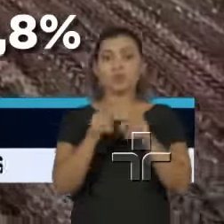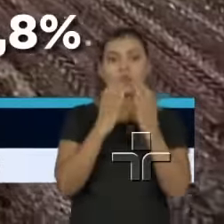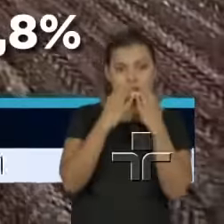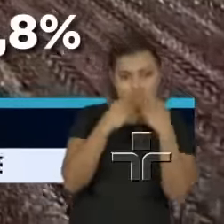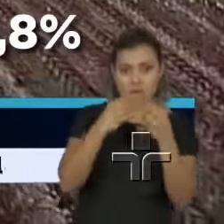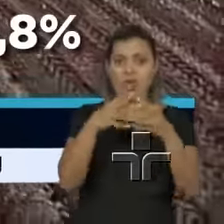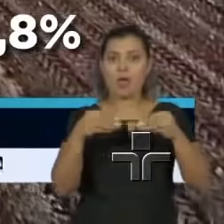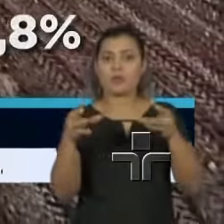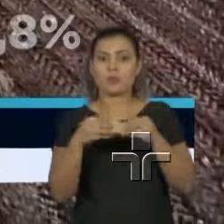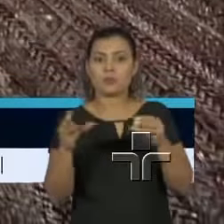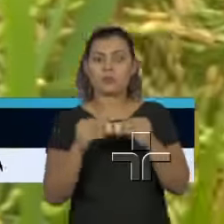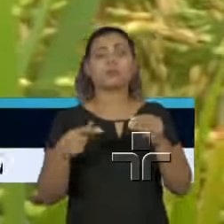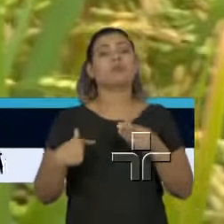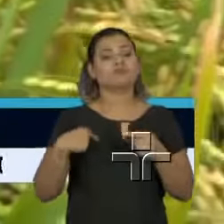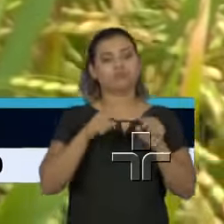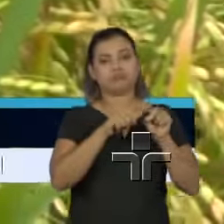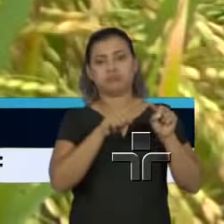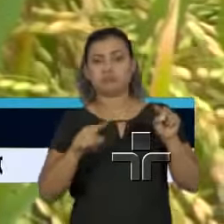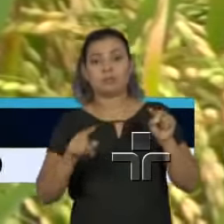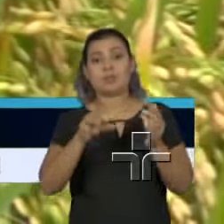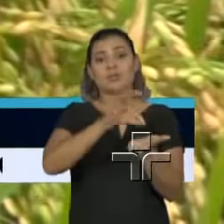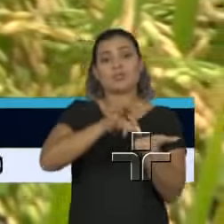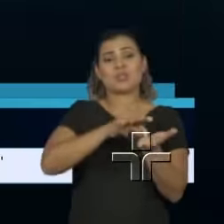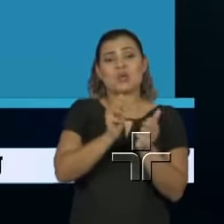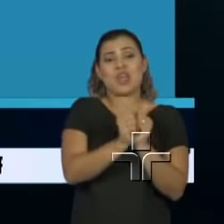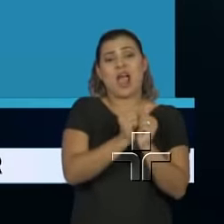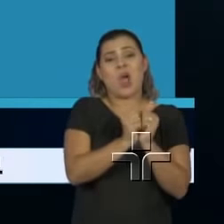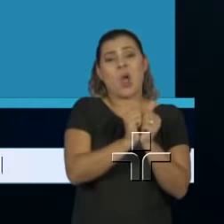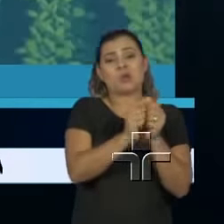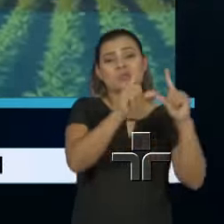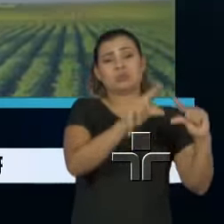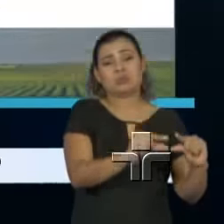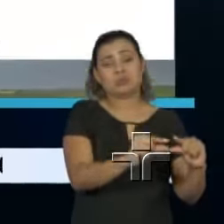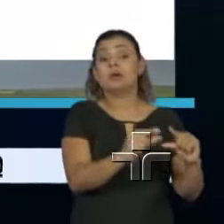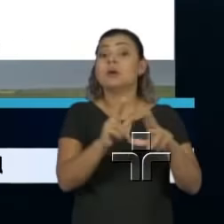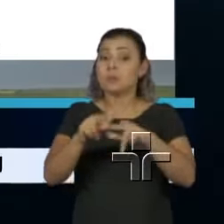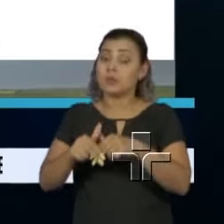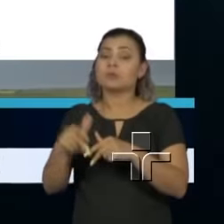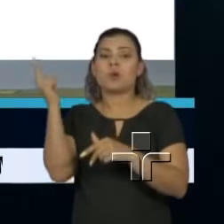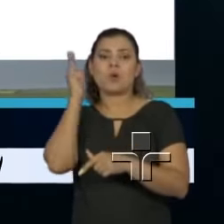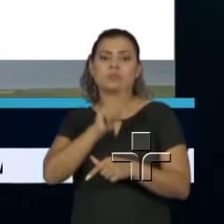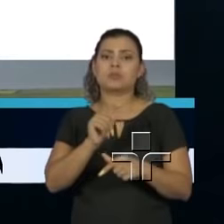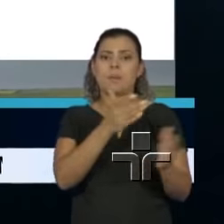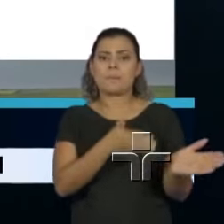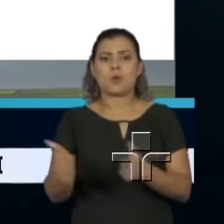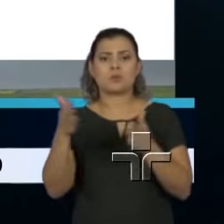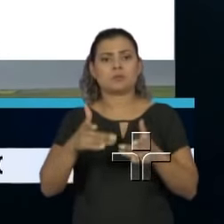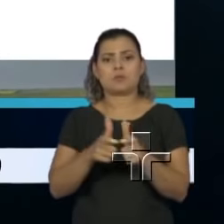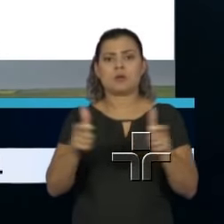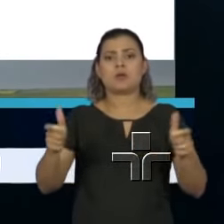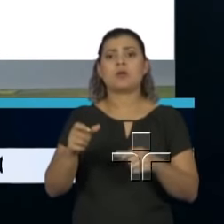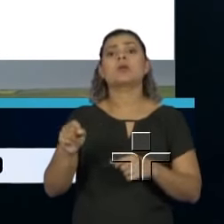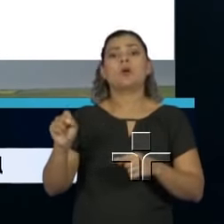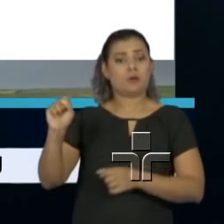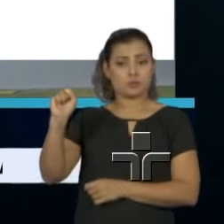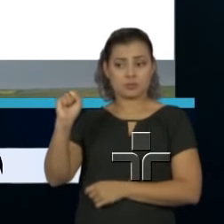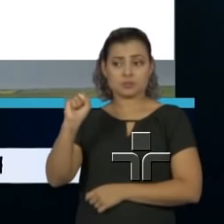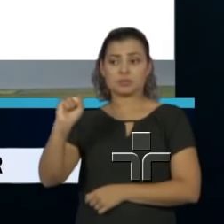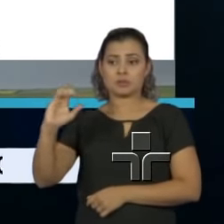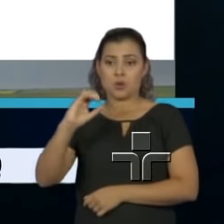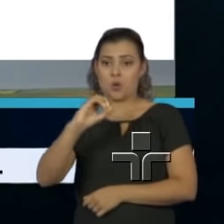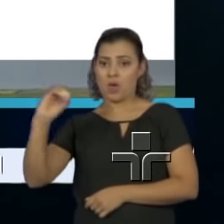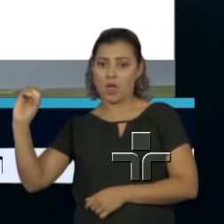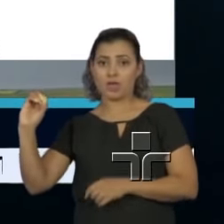algodão compensaram as quedas da soja e do arroz. A região com maior aumento da produção foi a Centro-Oeste, seguida do